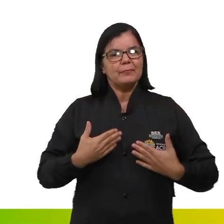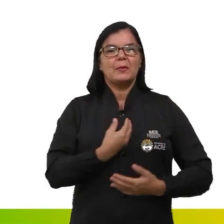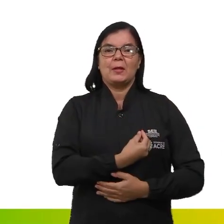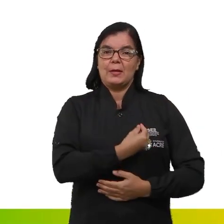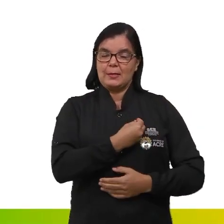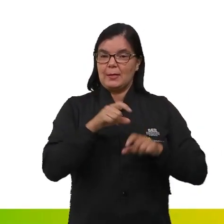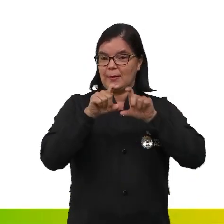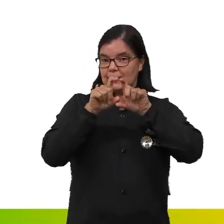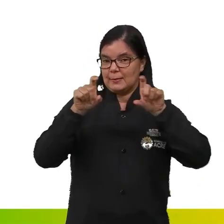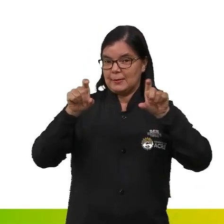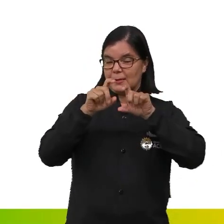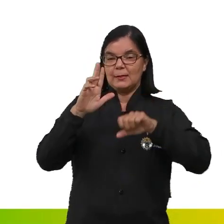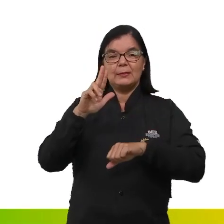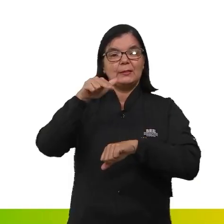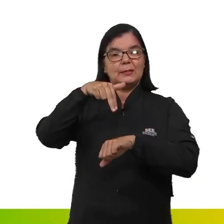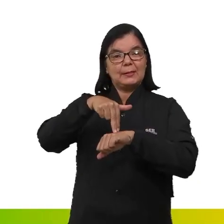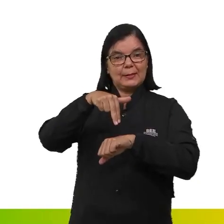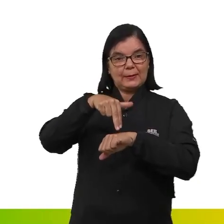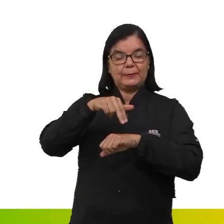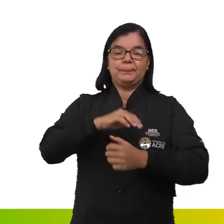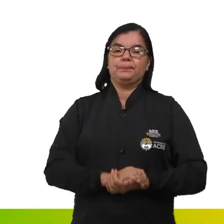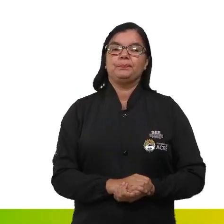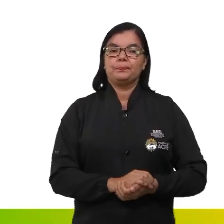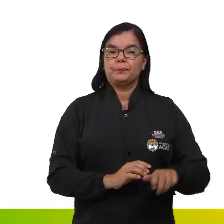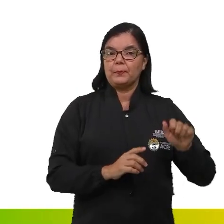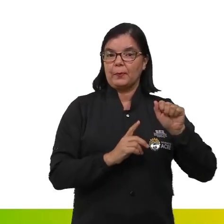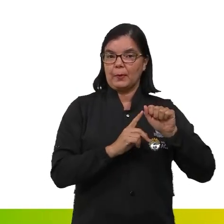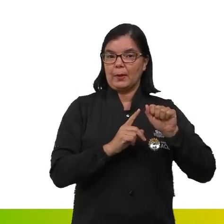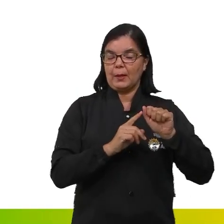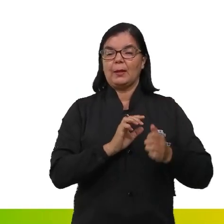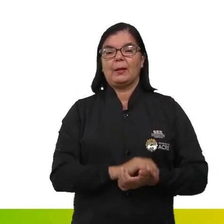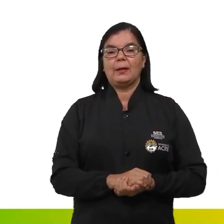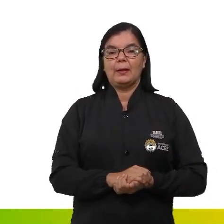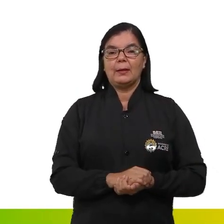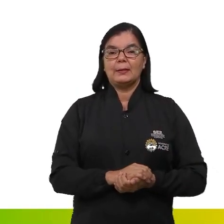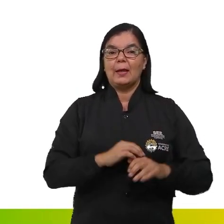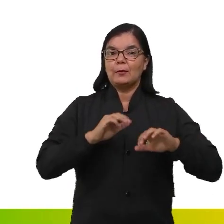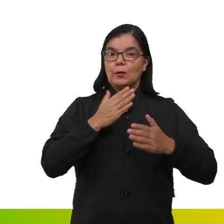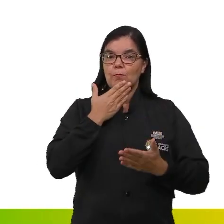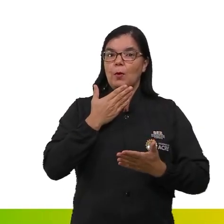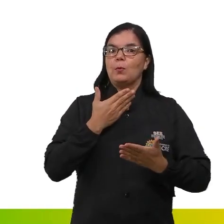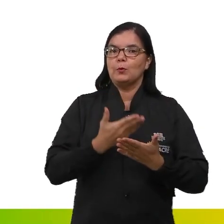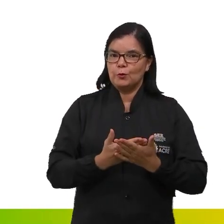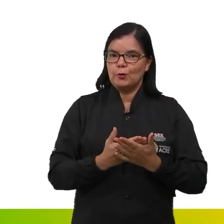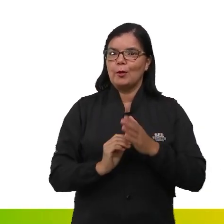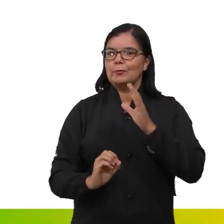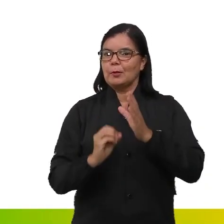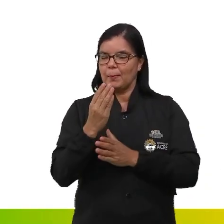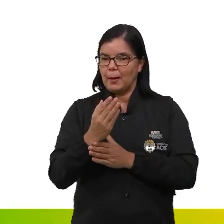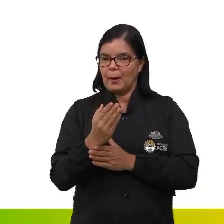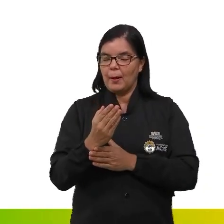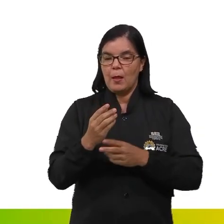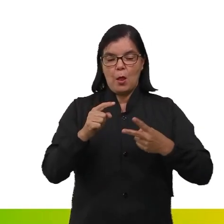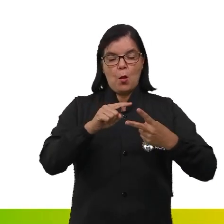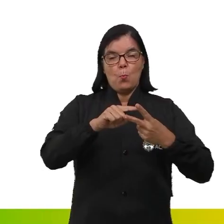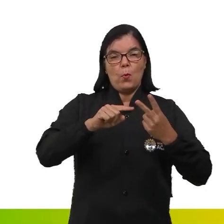presente nas falas das personagens decorre. Letra A, da quebra de expectativa gerada